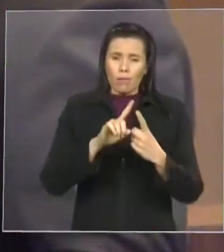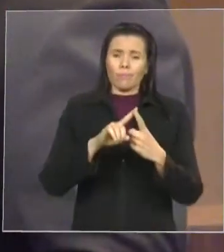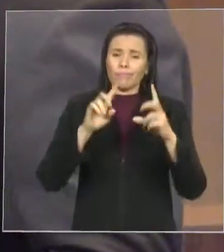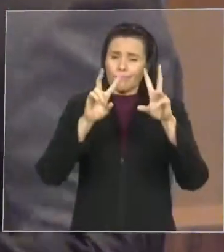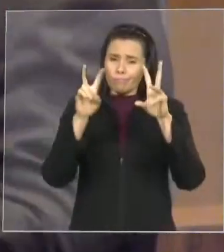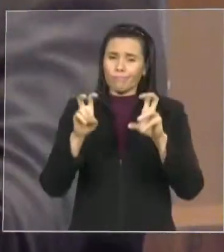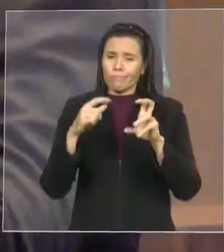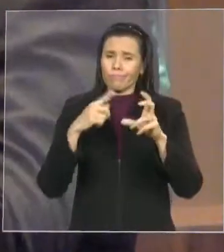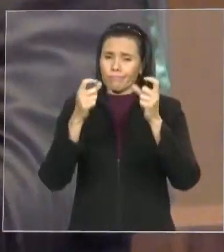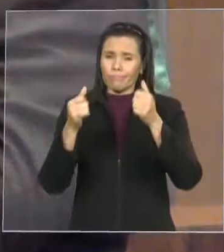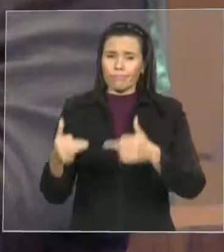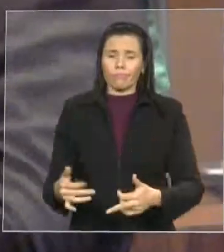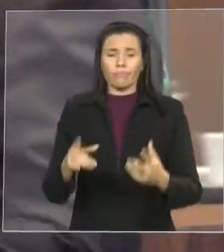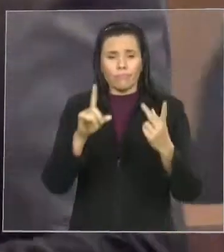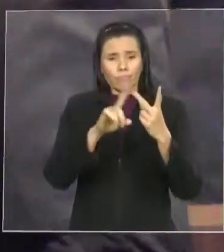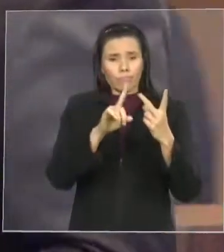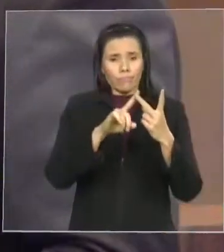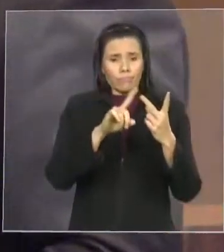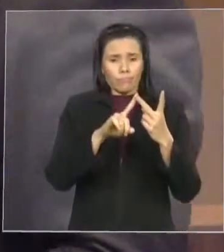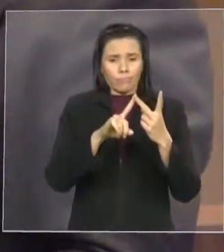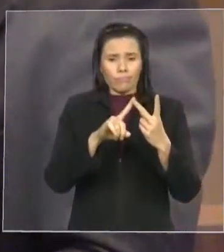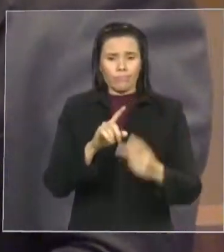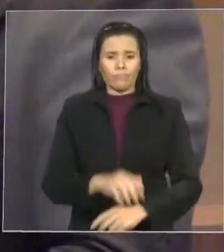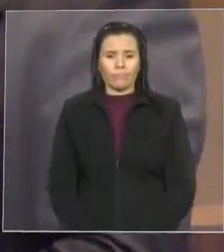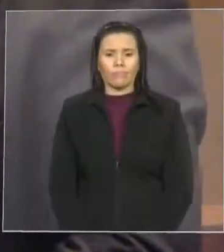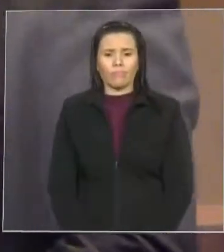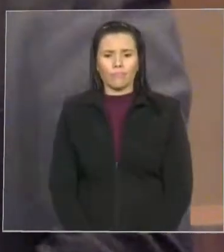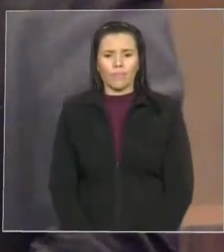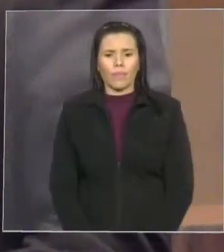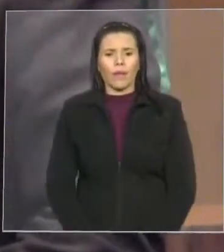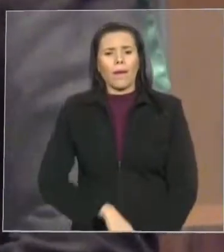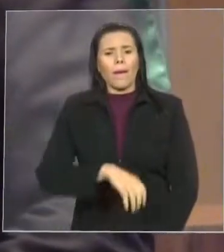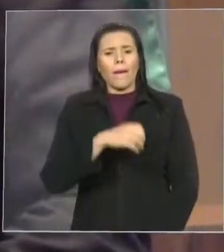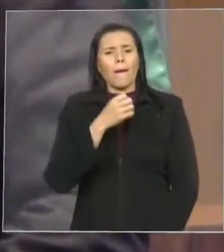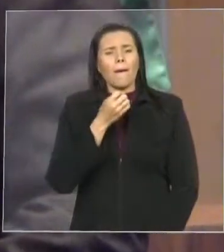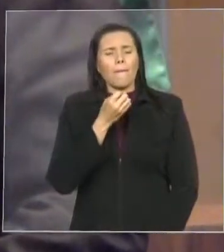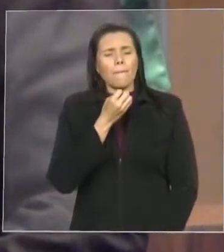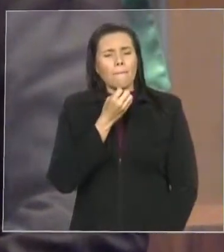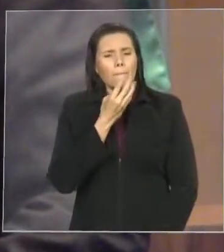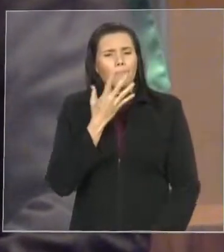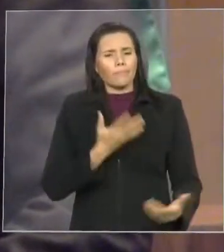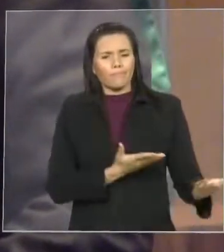é dar votos de boas-vindas ao nosso deputado Jota Pinto,